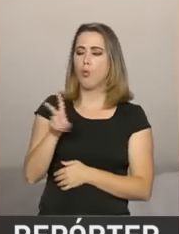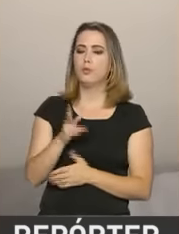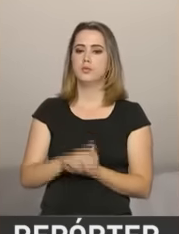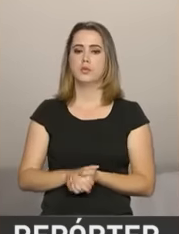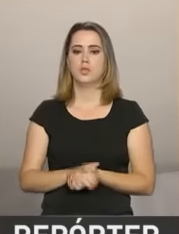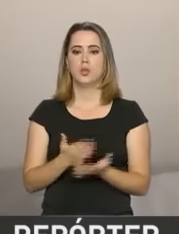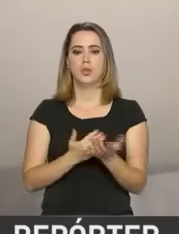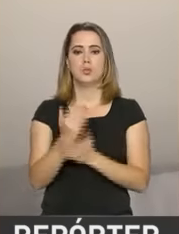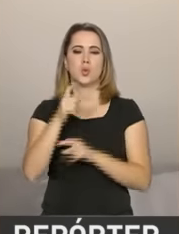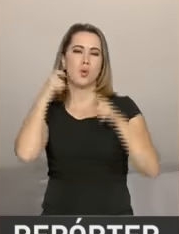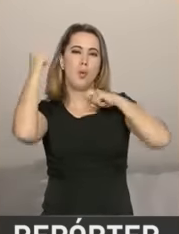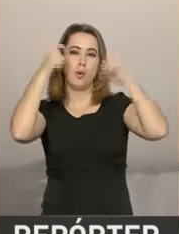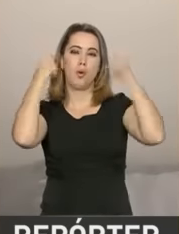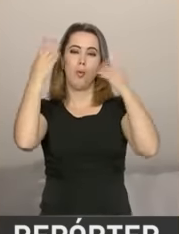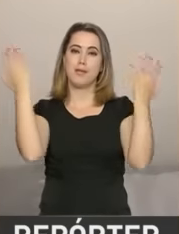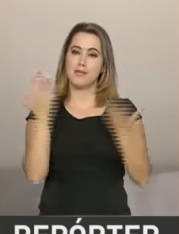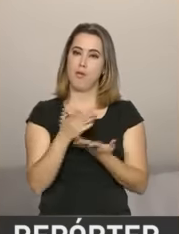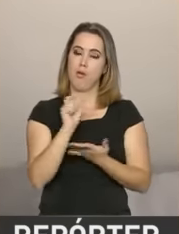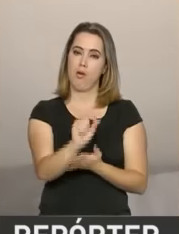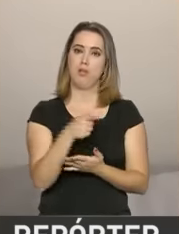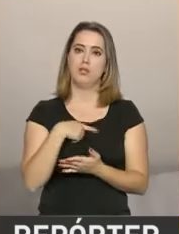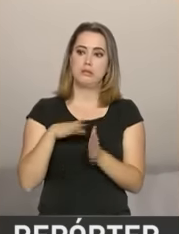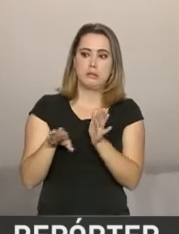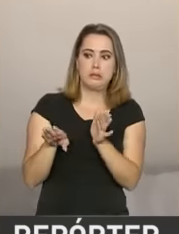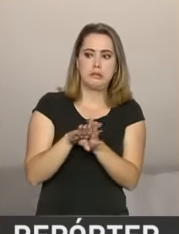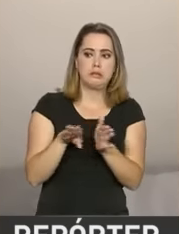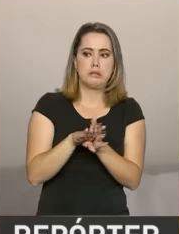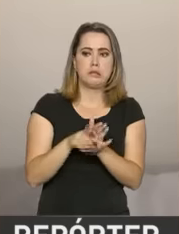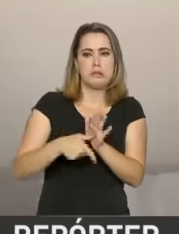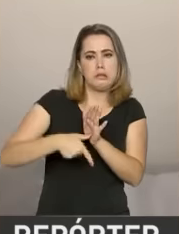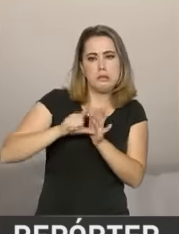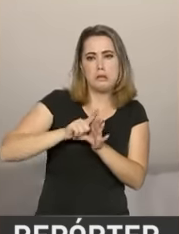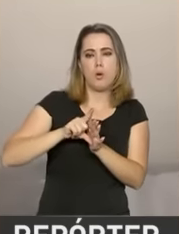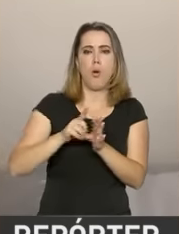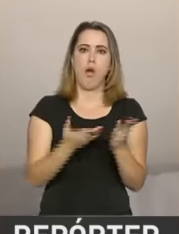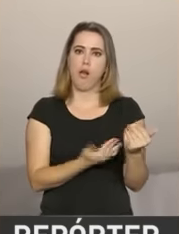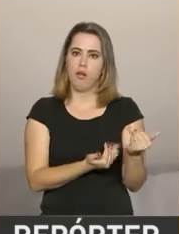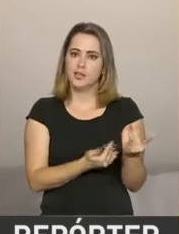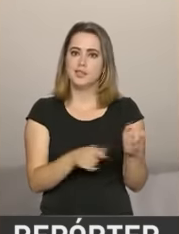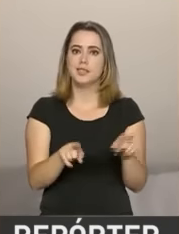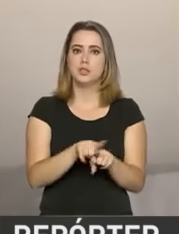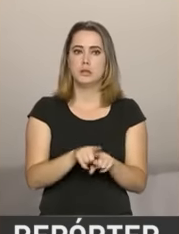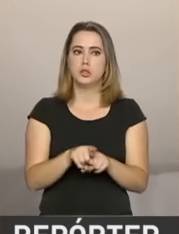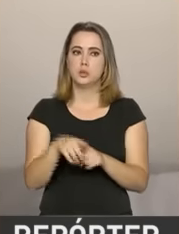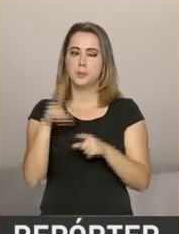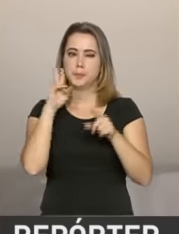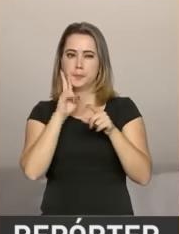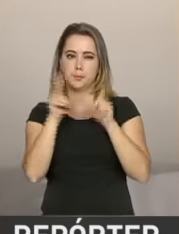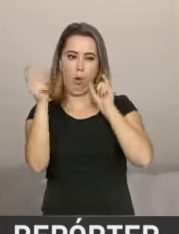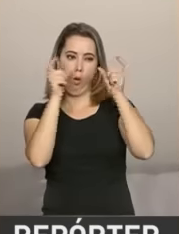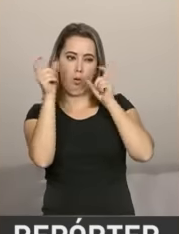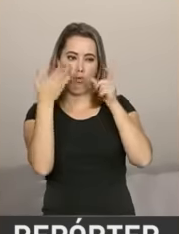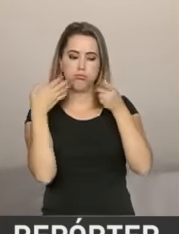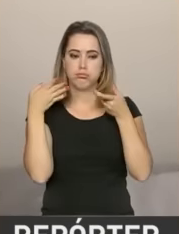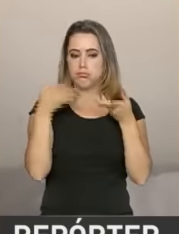preocupação começou agora, que ele já entrou na fase de pré-adolescente, e o interesse por outras coisas, né,